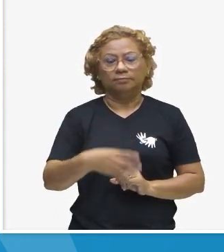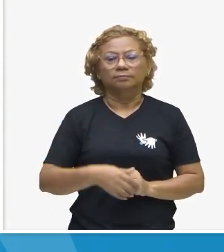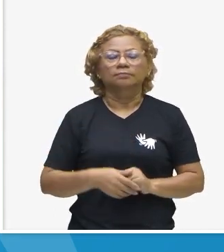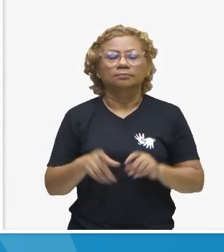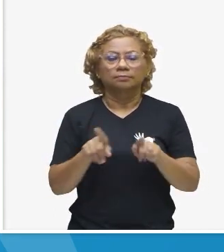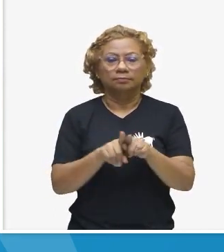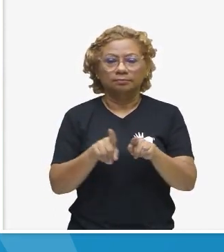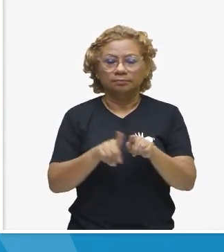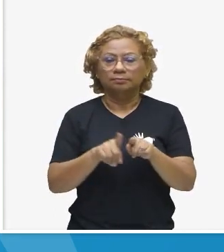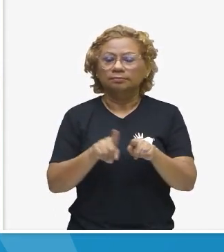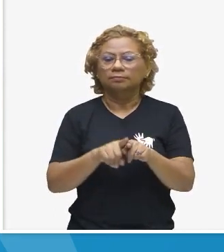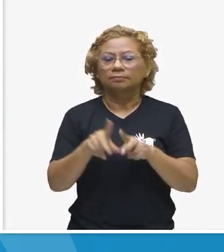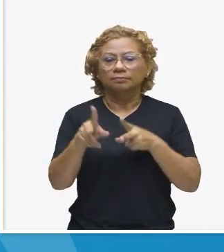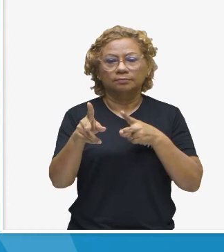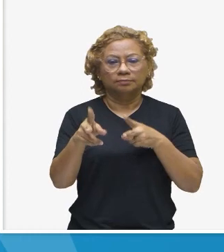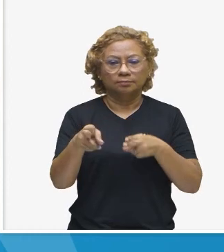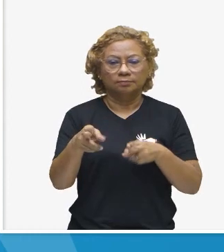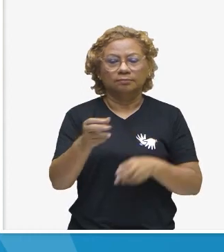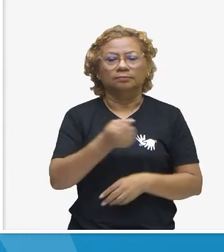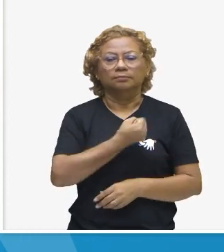também tem a mesma medida.